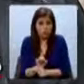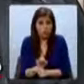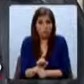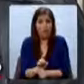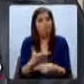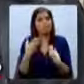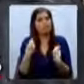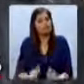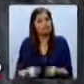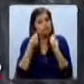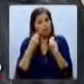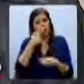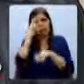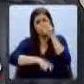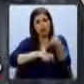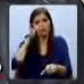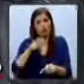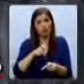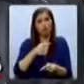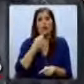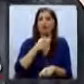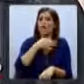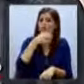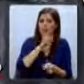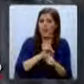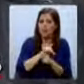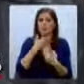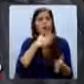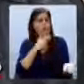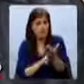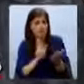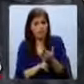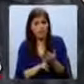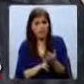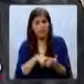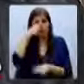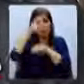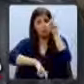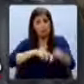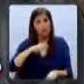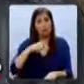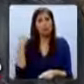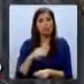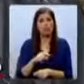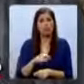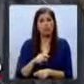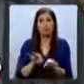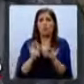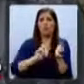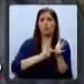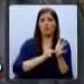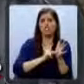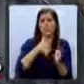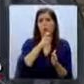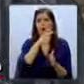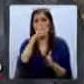salutar. Pessoas, é bom me repetir, mas é verdade, é verdade. Pessoas com o carisma do Sr. Engenheiro Barros e o